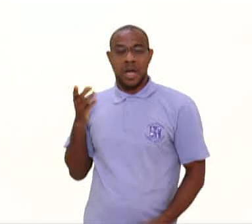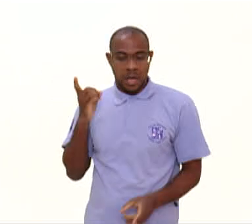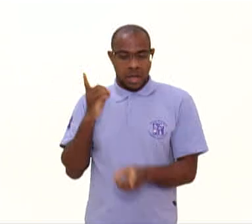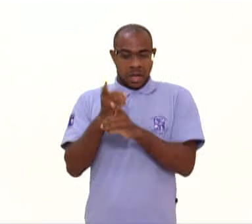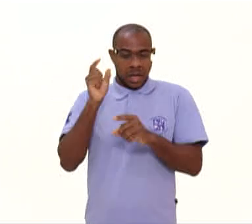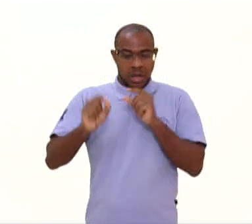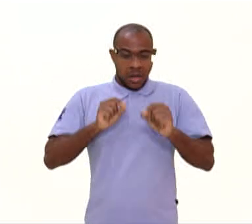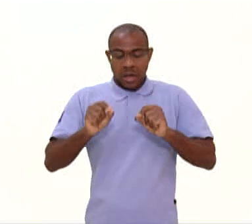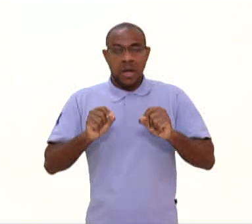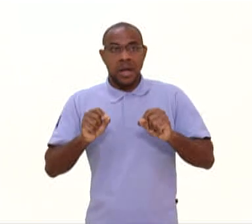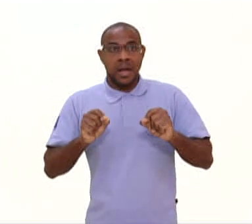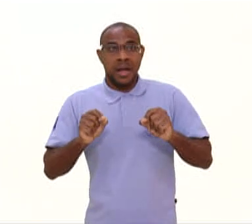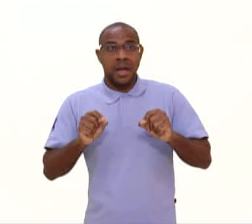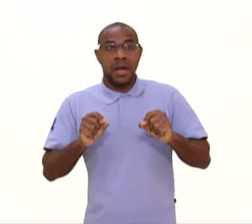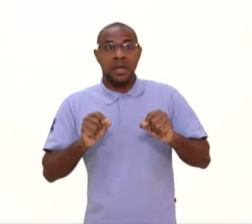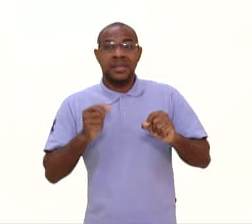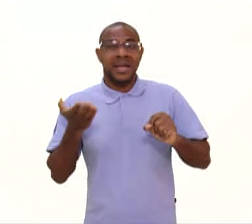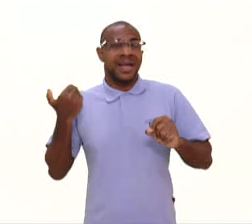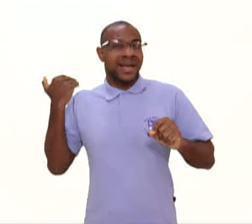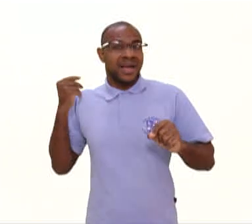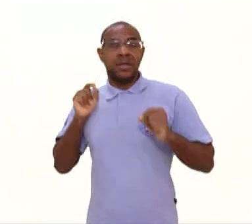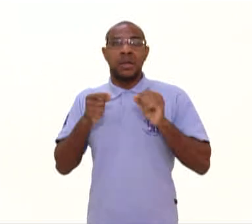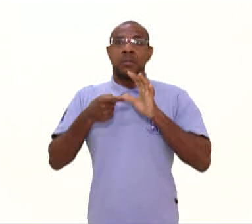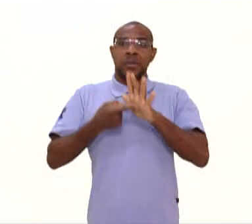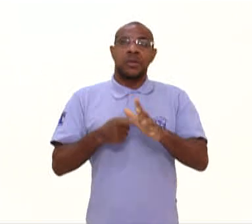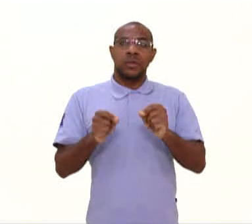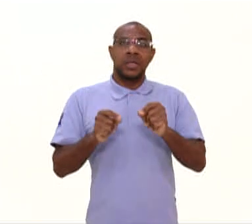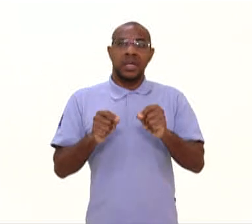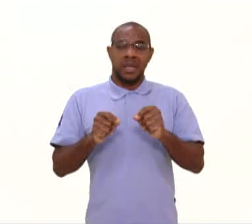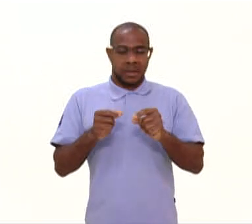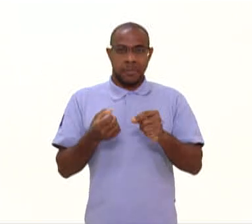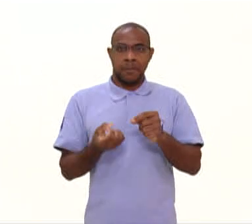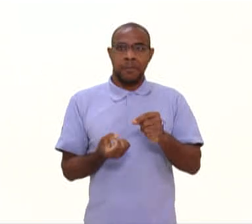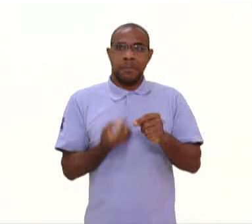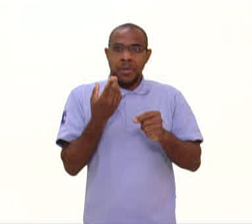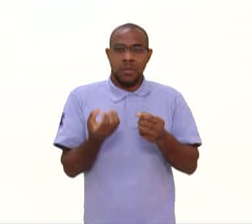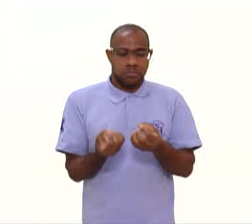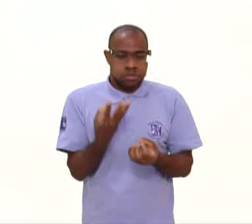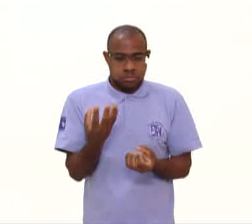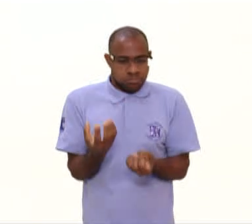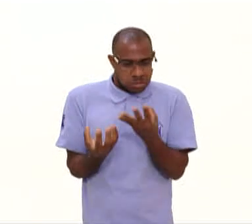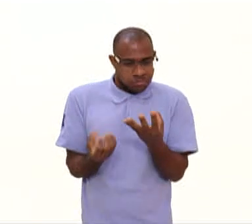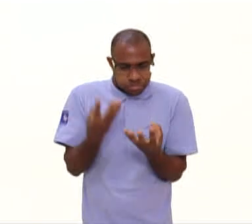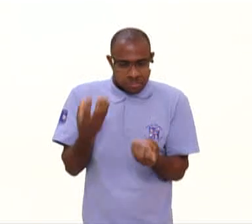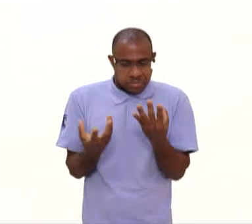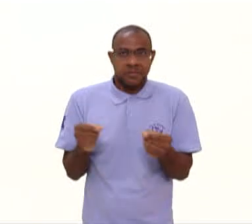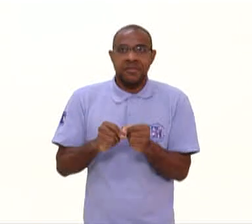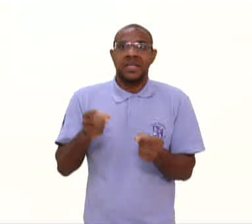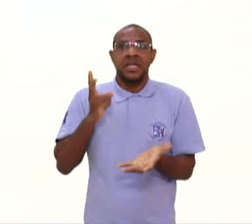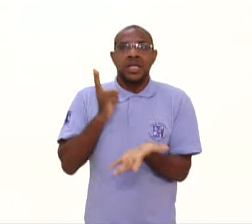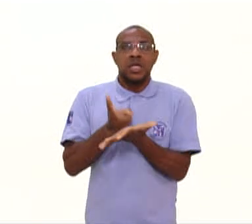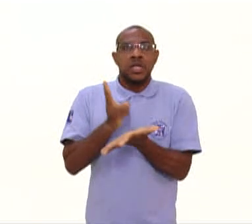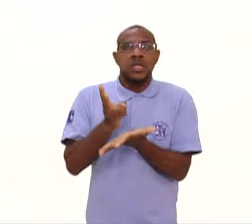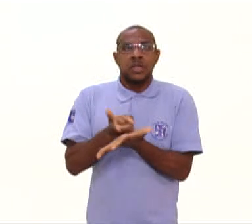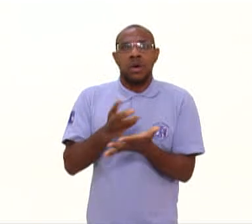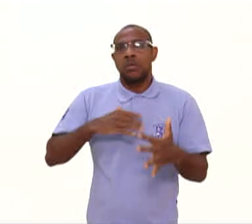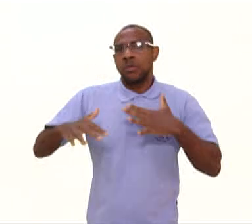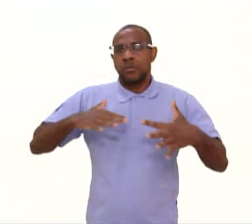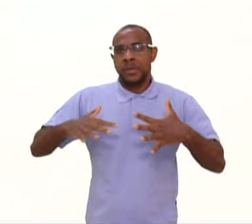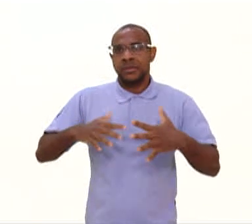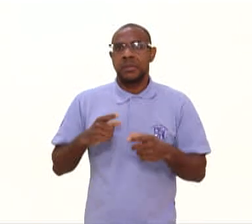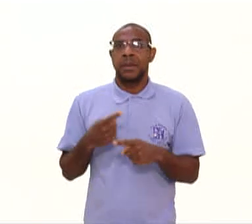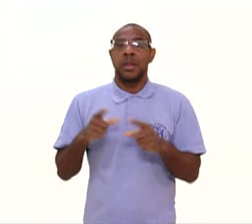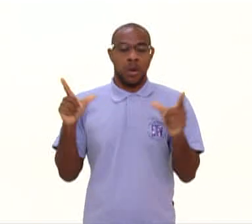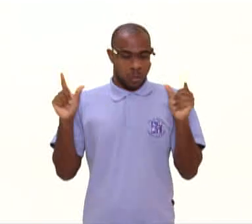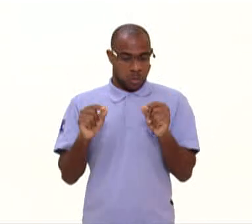verificou que quando era incitada a liberar faísca, outras faziam o mesmo procedimento, porém com menor